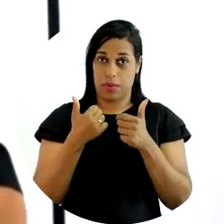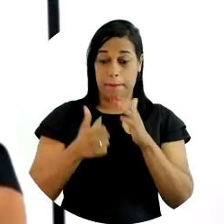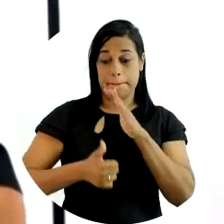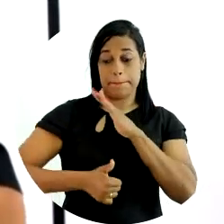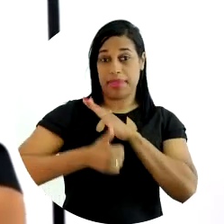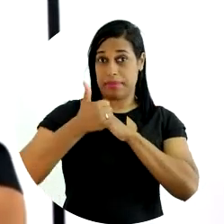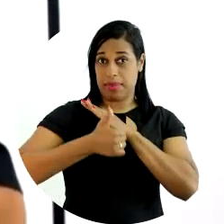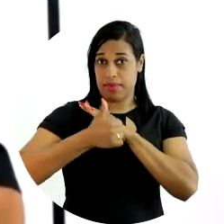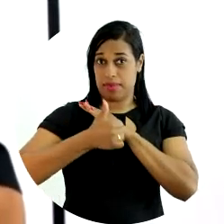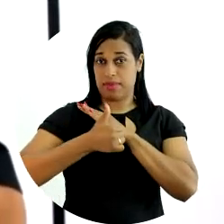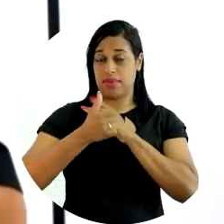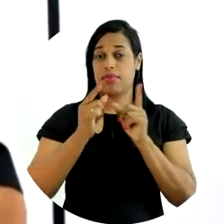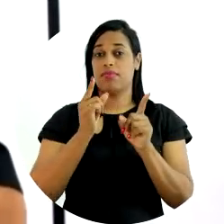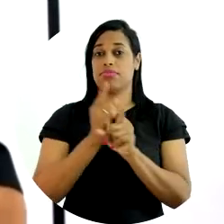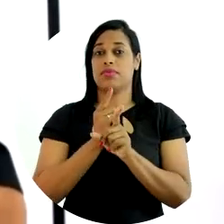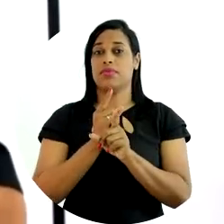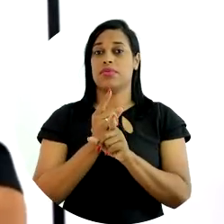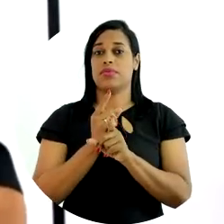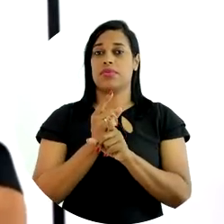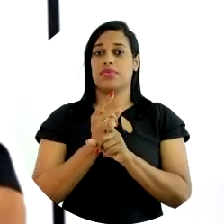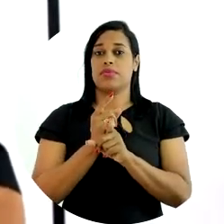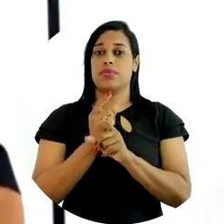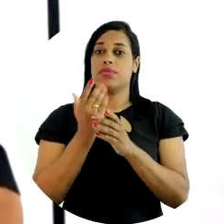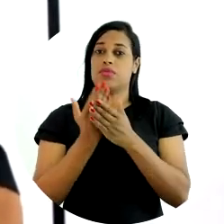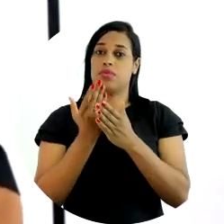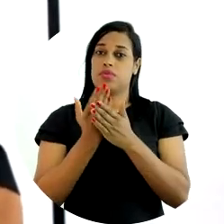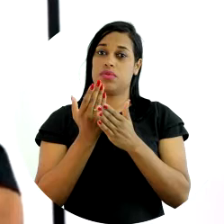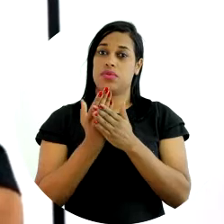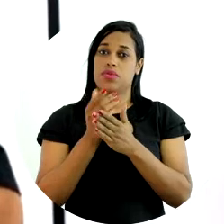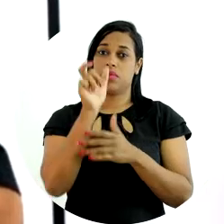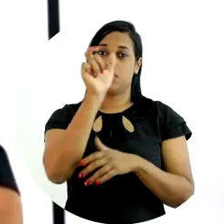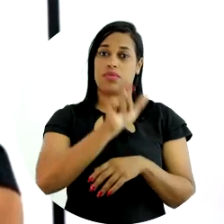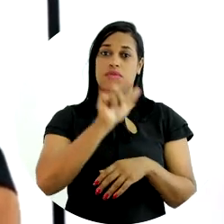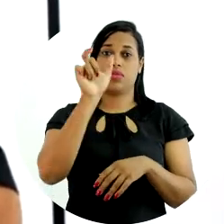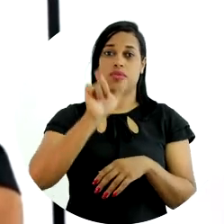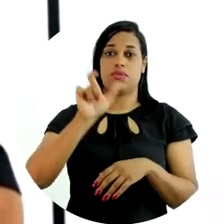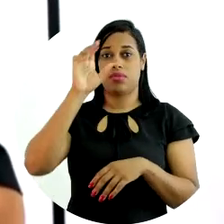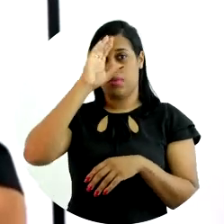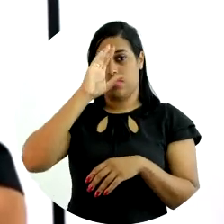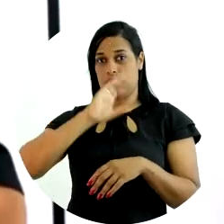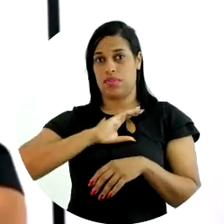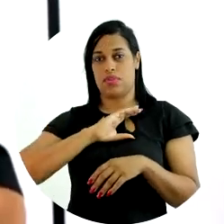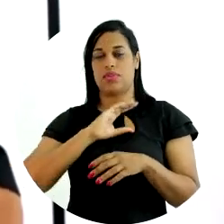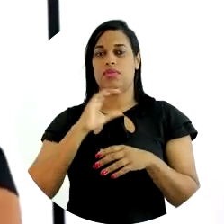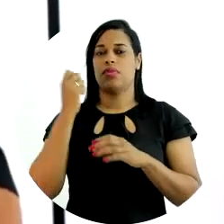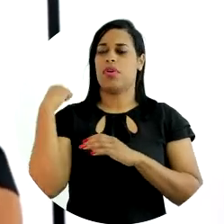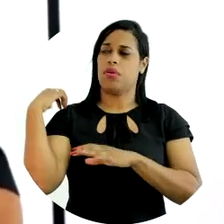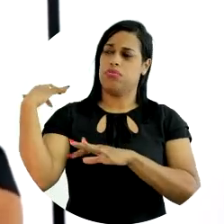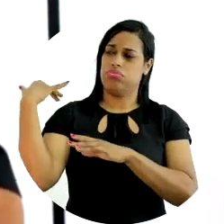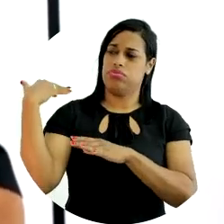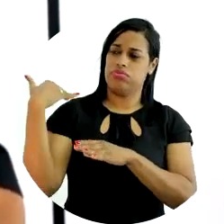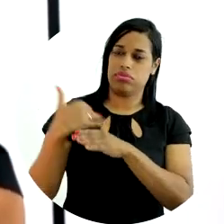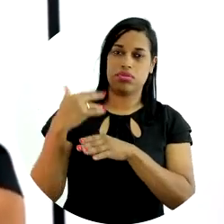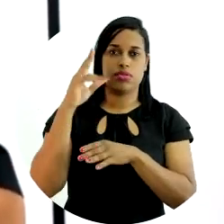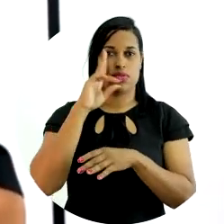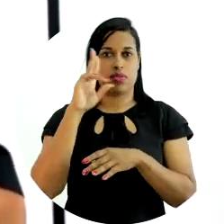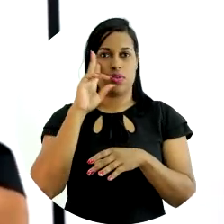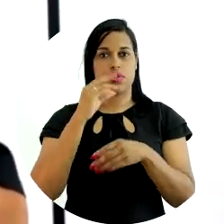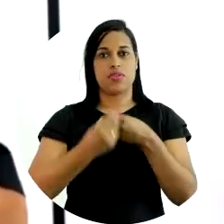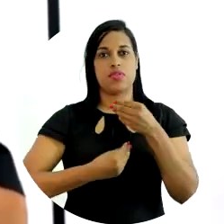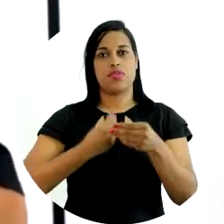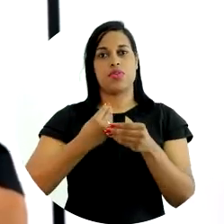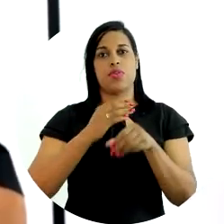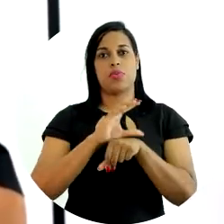estudos. Na primeira parte, enquanto estudaremos os funcionários enquanto cidadãos, nós vamos fazer uma retrospectiva